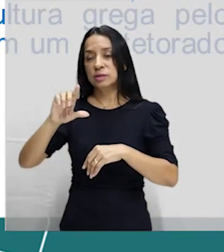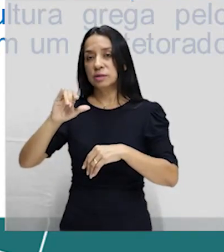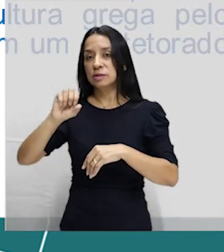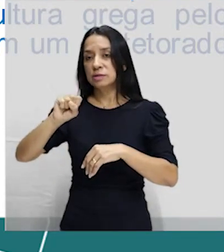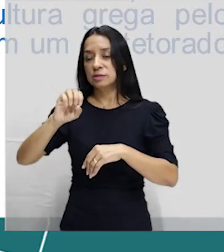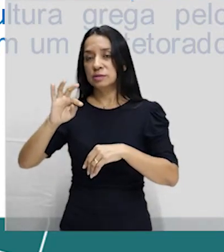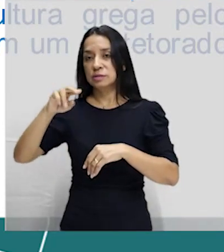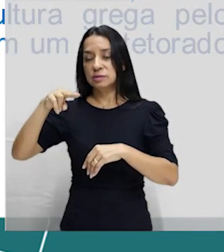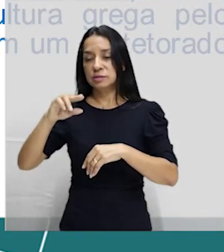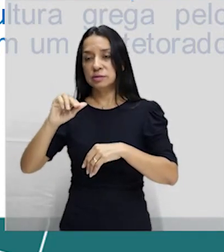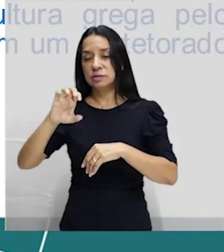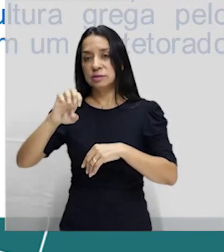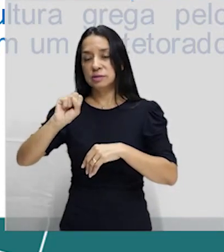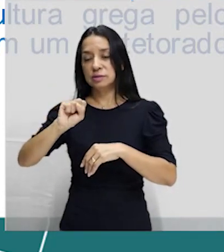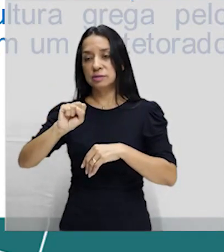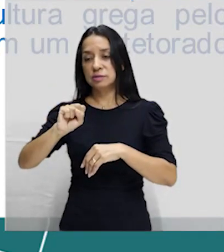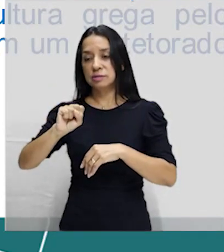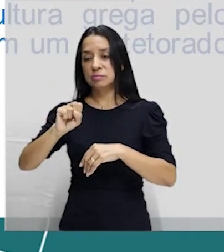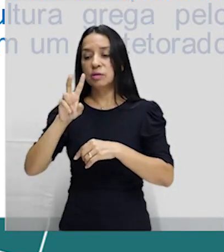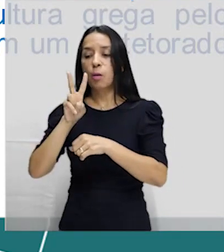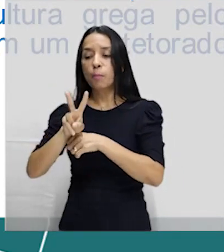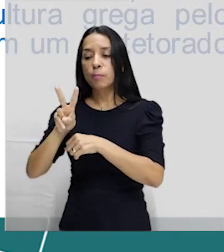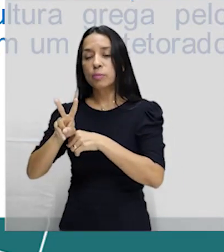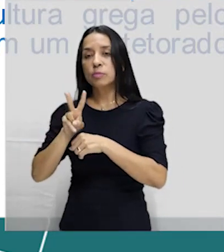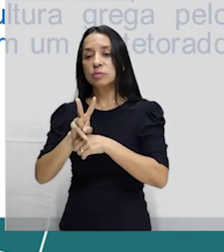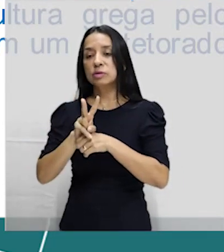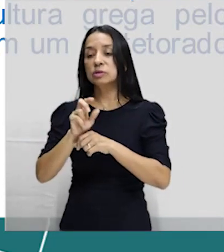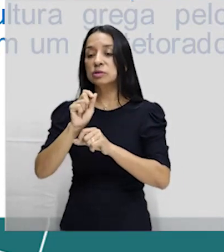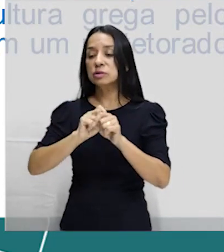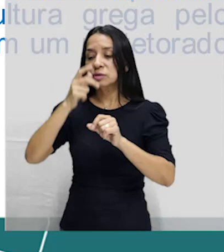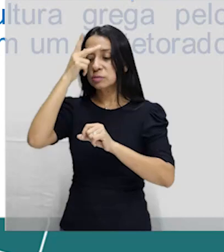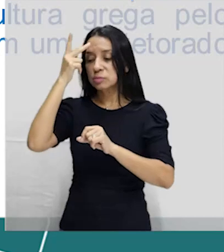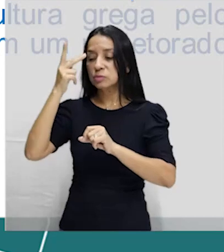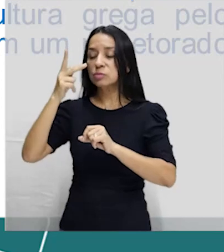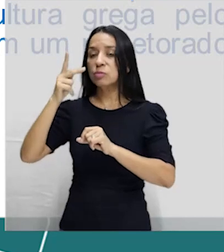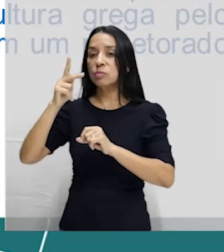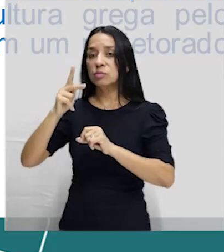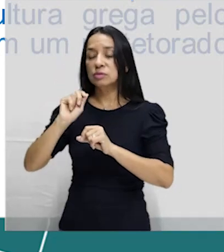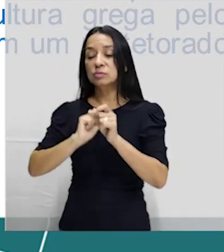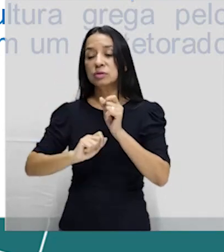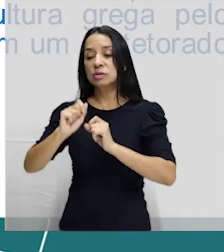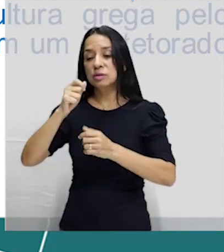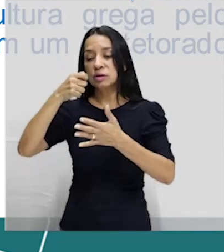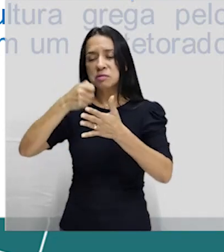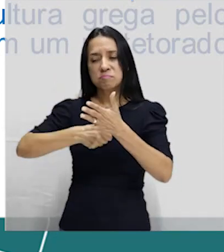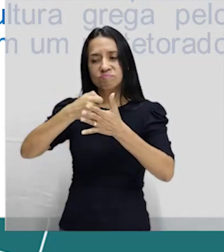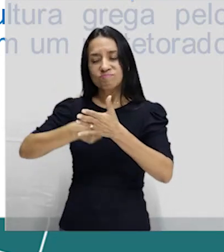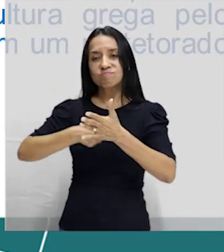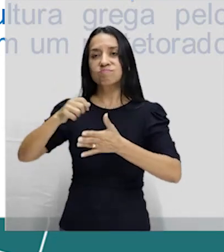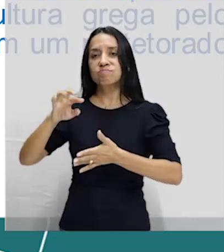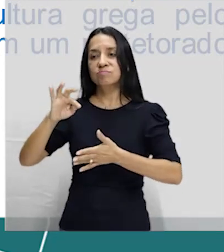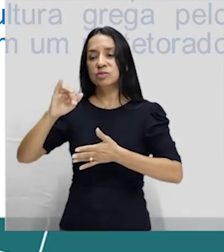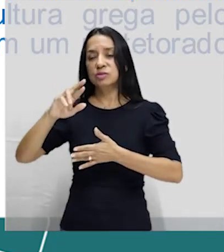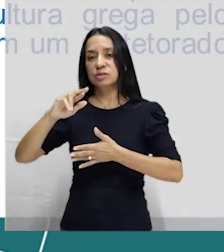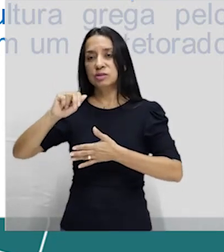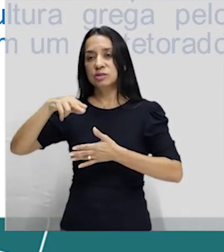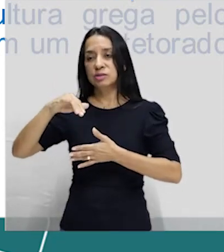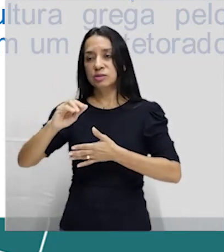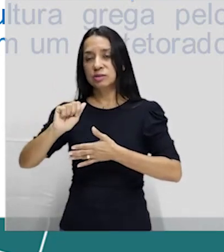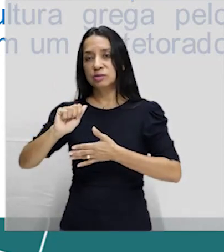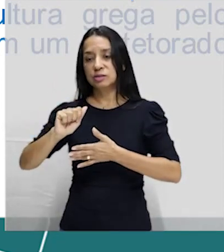ostracismo para proteger o ateniense da tirania. Então, esses